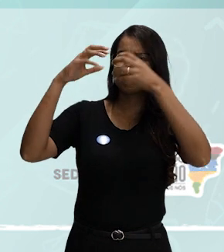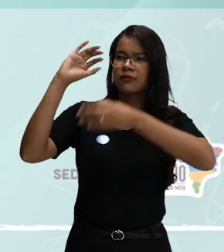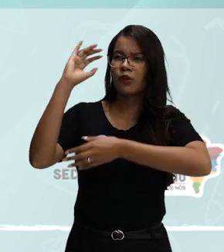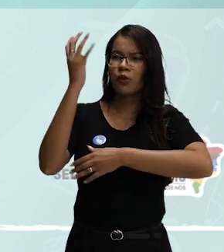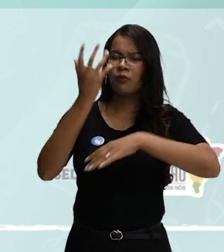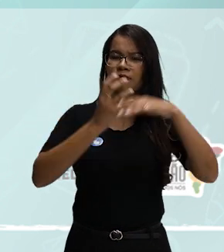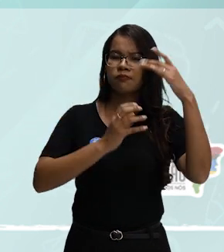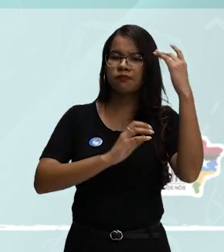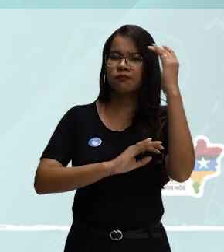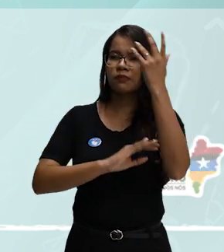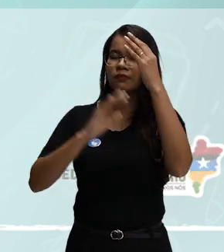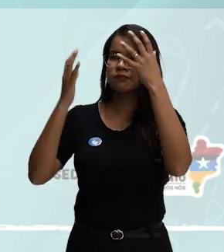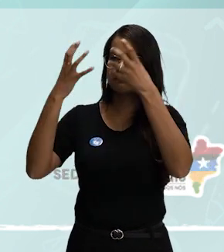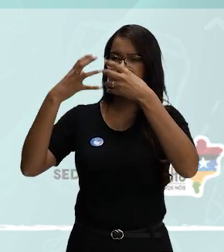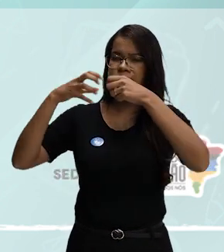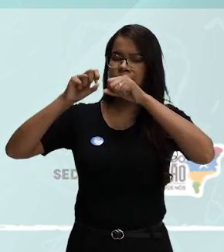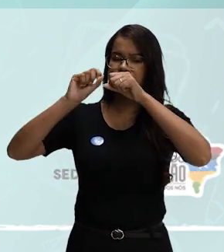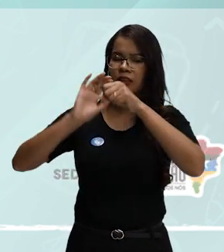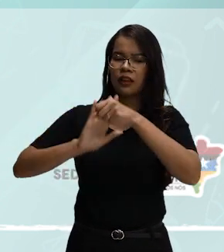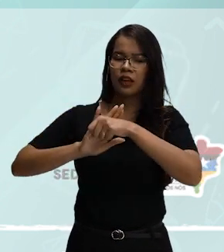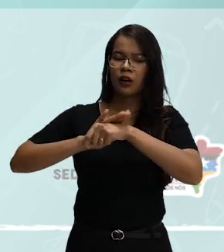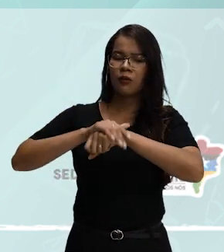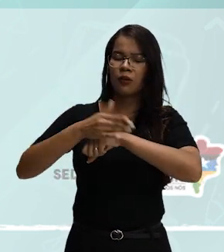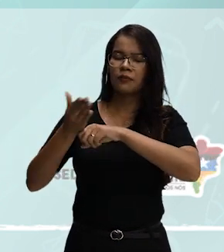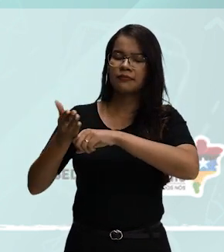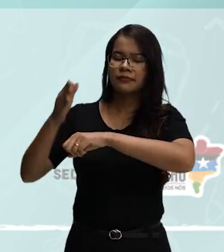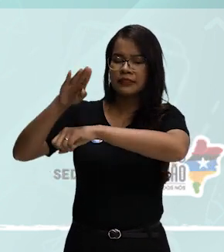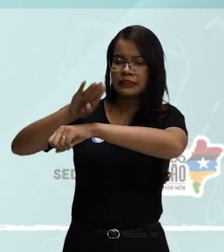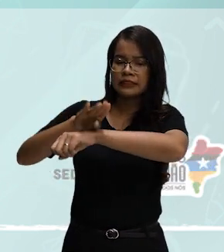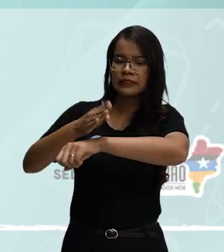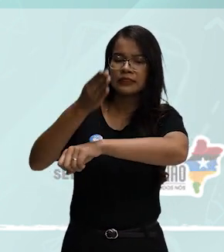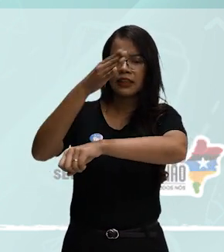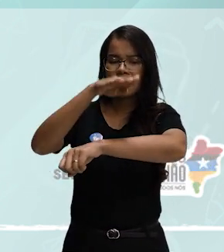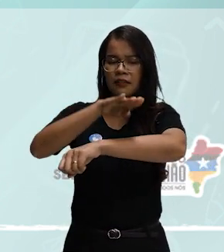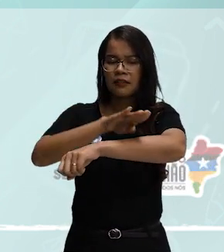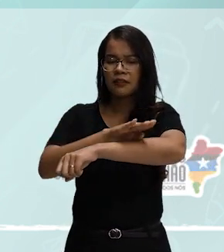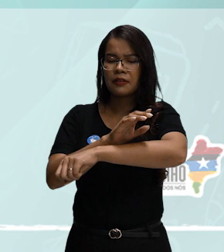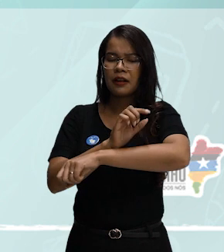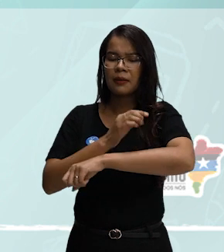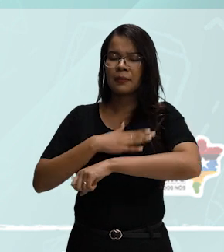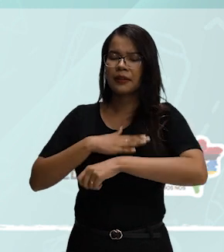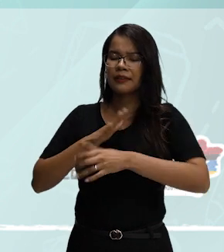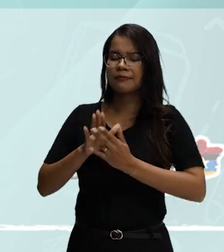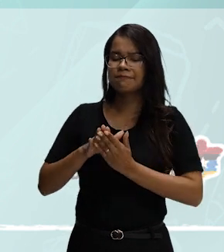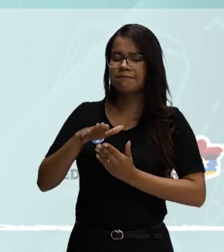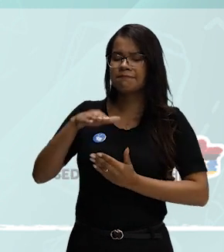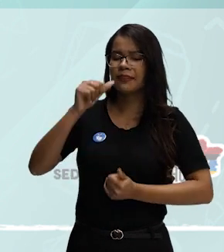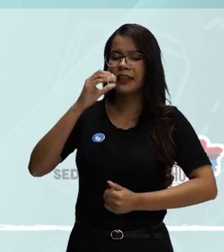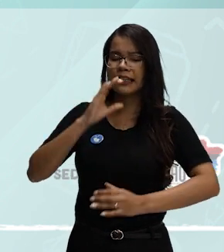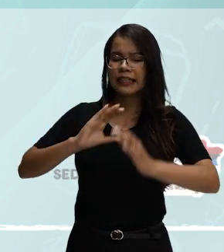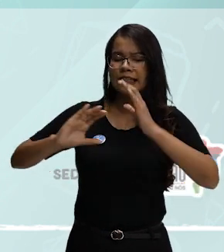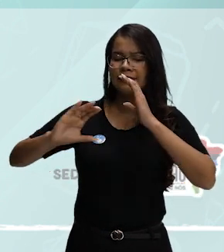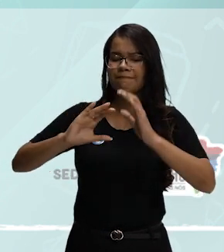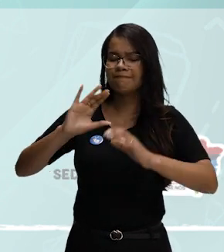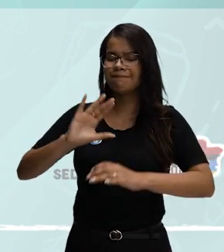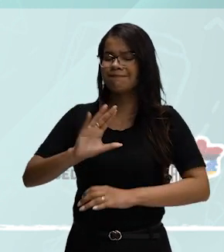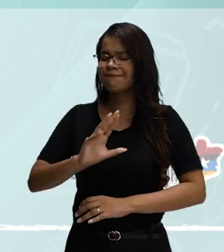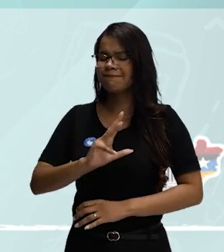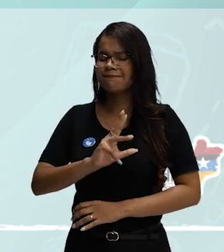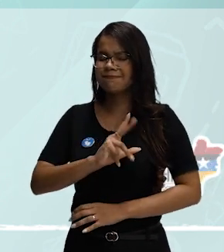vale, noites da montanha, que minha alma cantou e amava